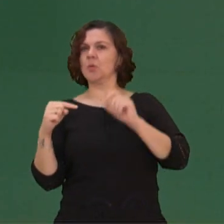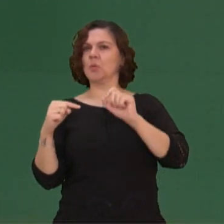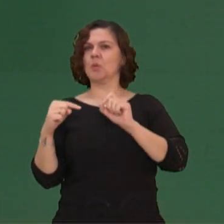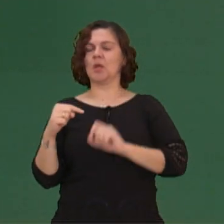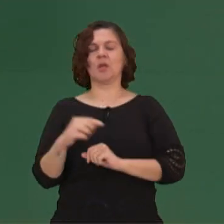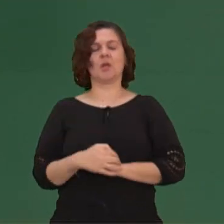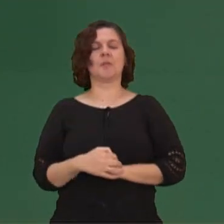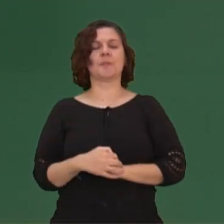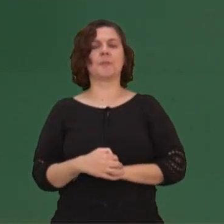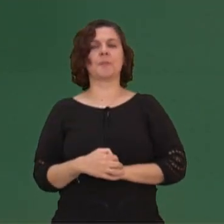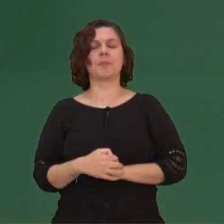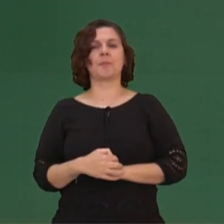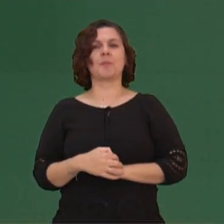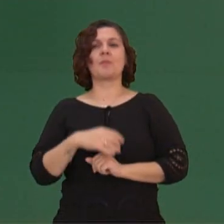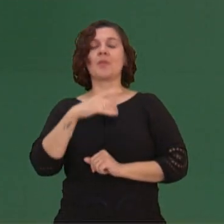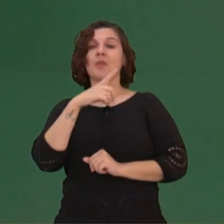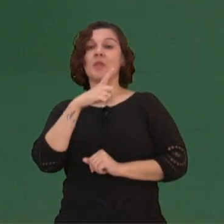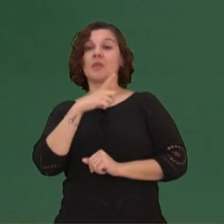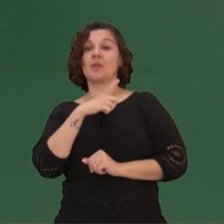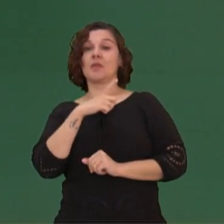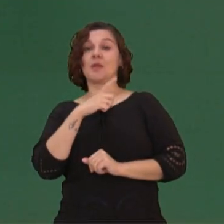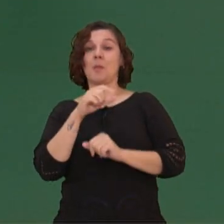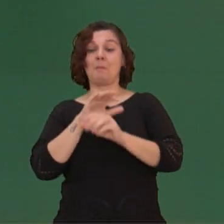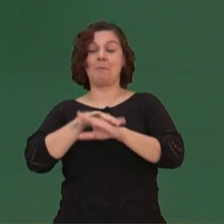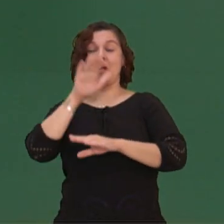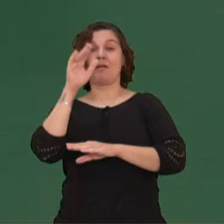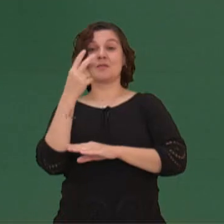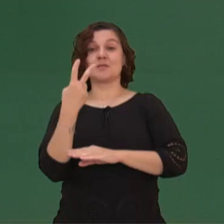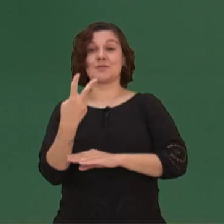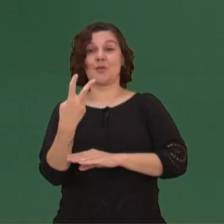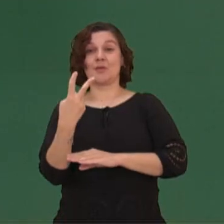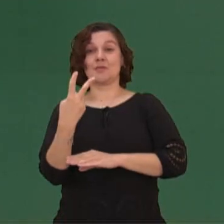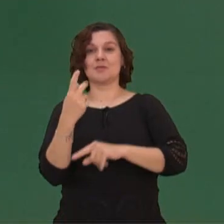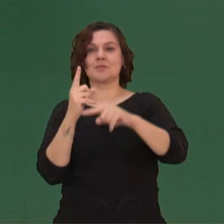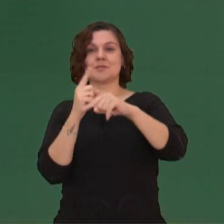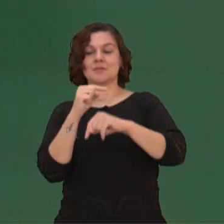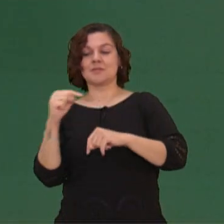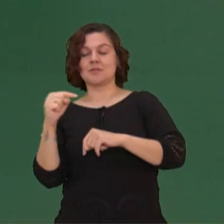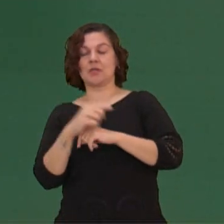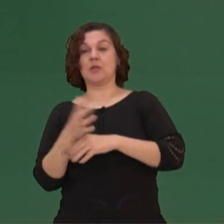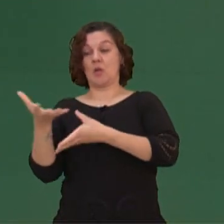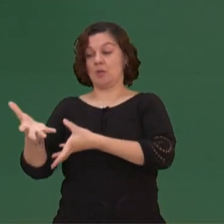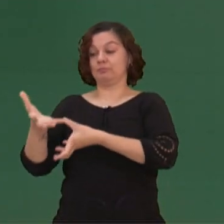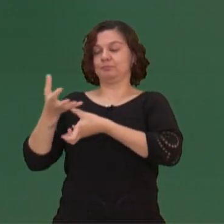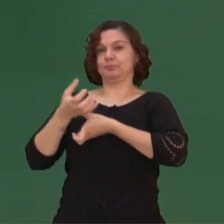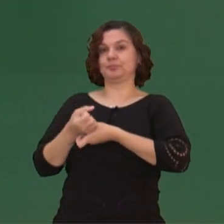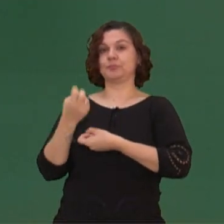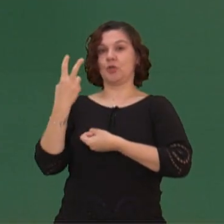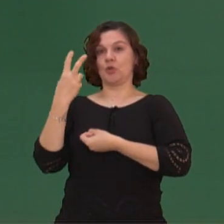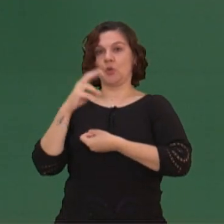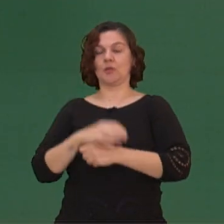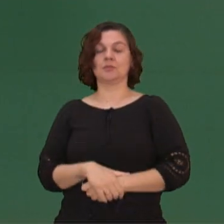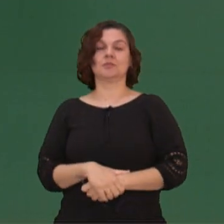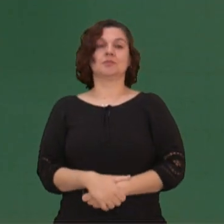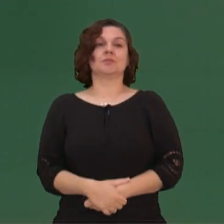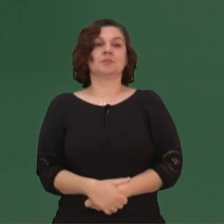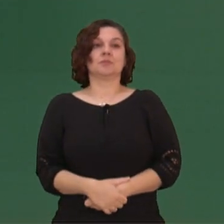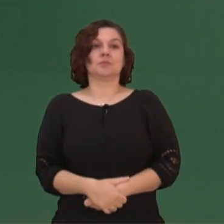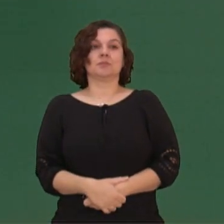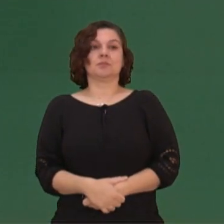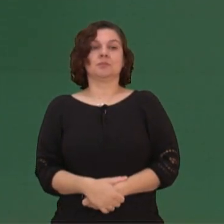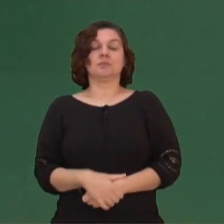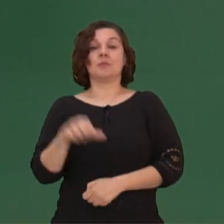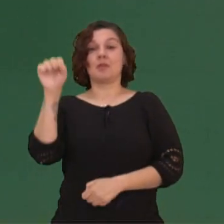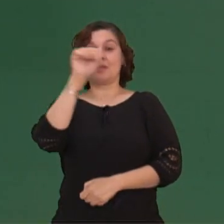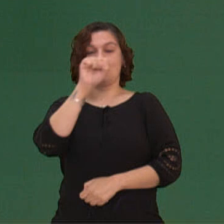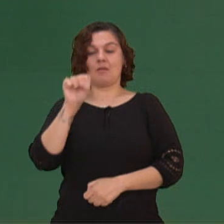significa o quê? Que ele tem 2 cargas negativas sobrando. Então ele ganhou 2 elétrons. Enxofre,